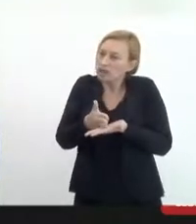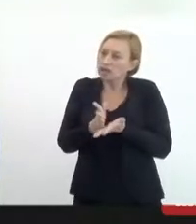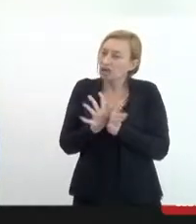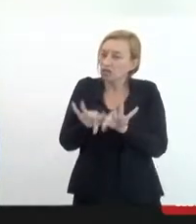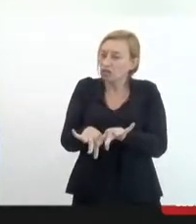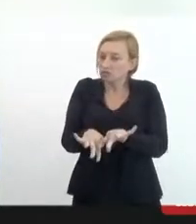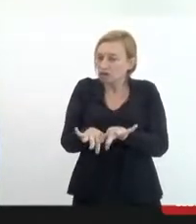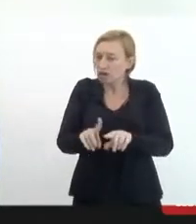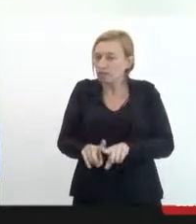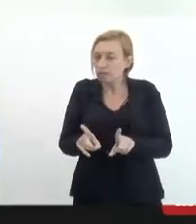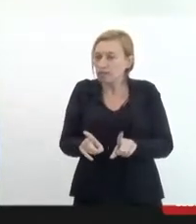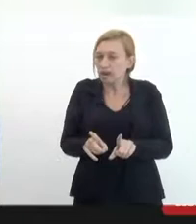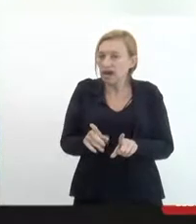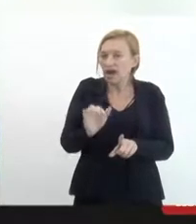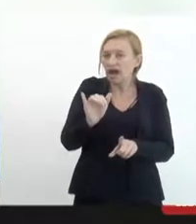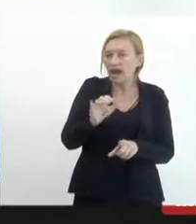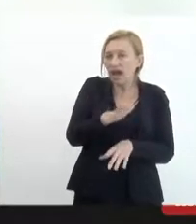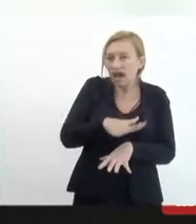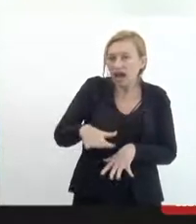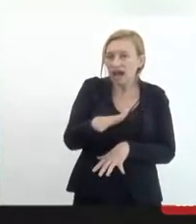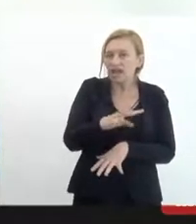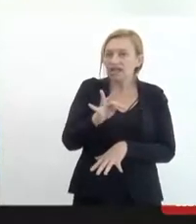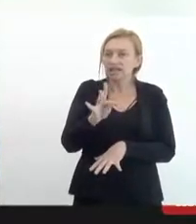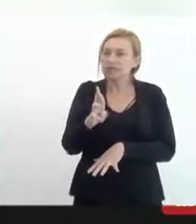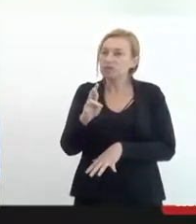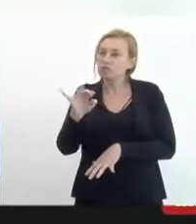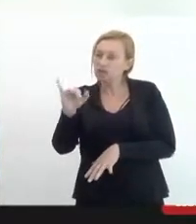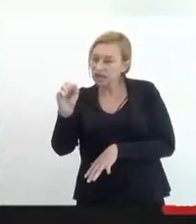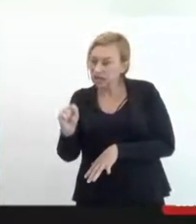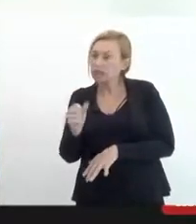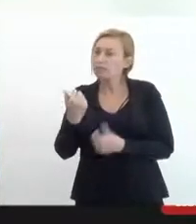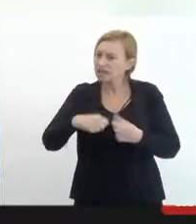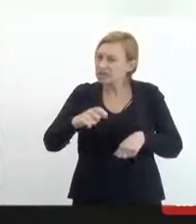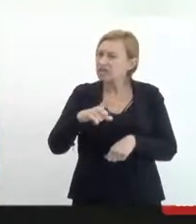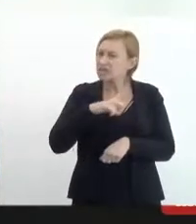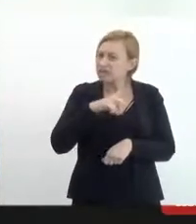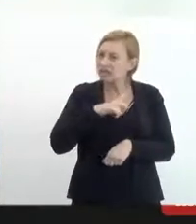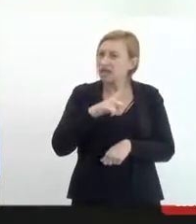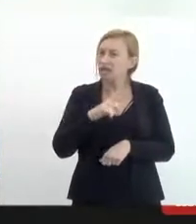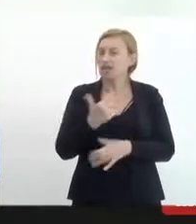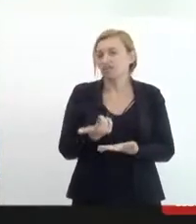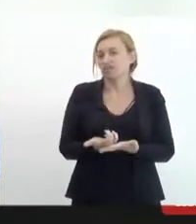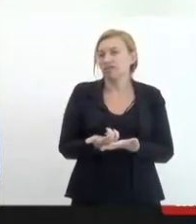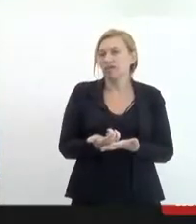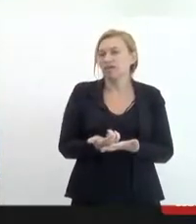Mas a dívida tributária ela tem que existir tendo ou não tendo